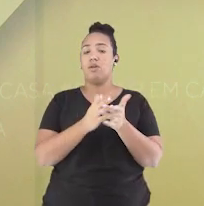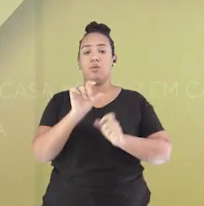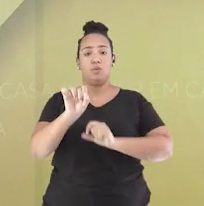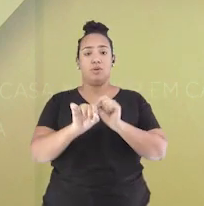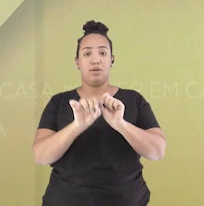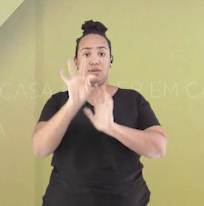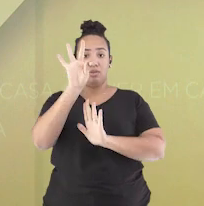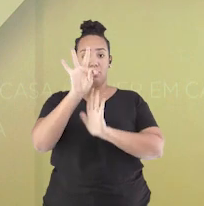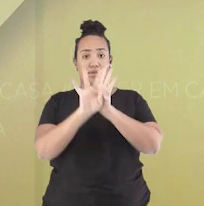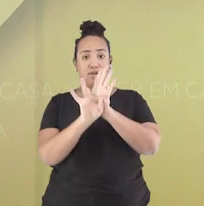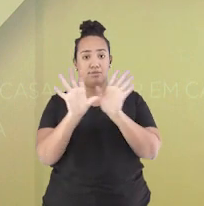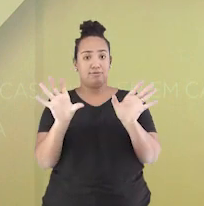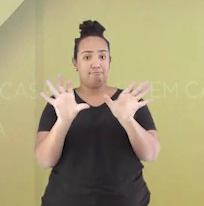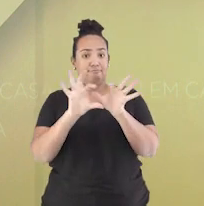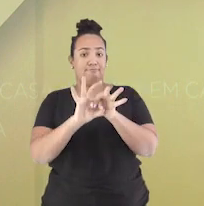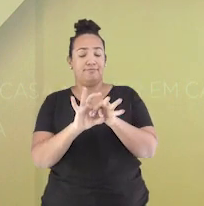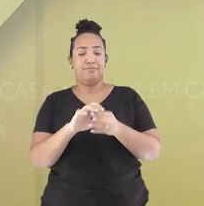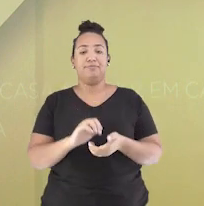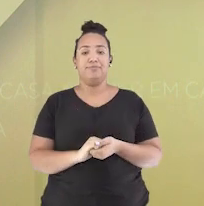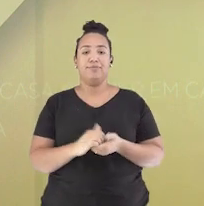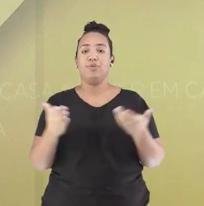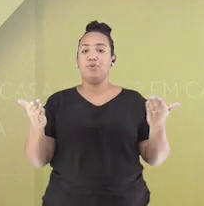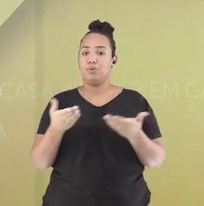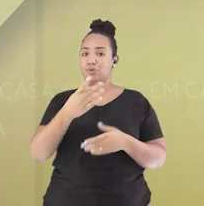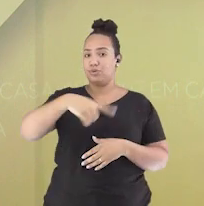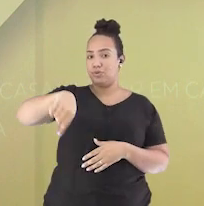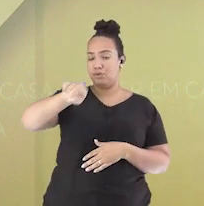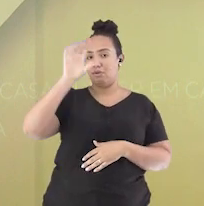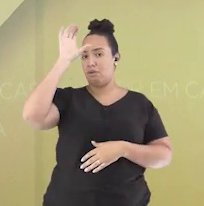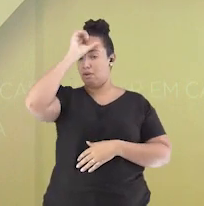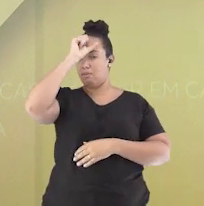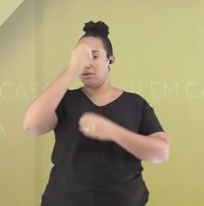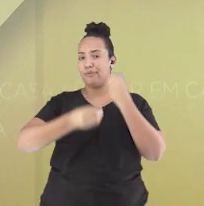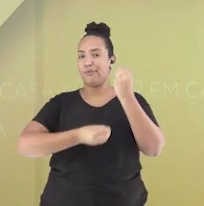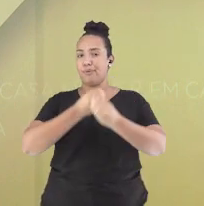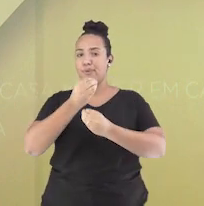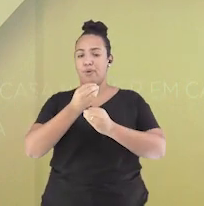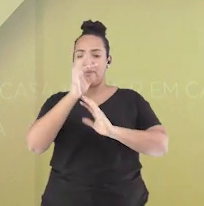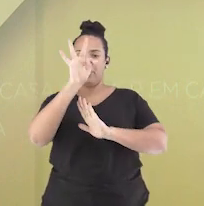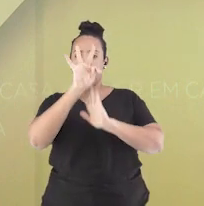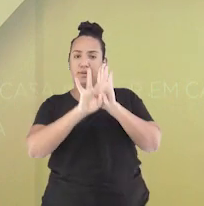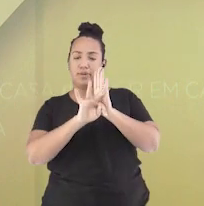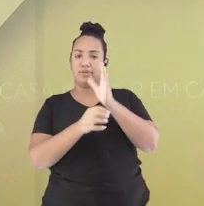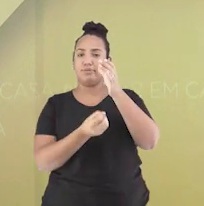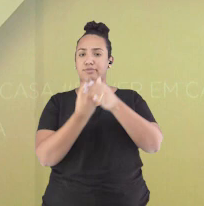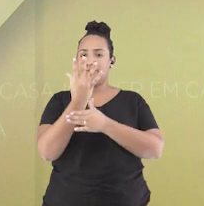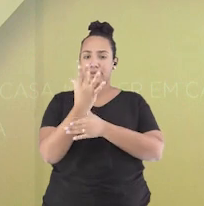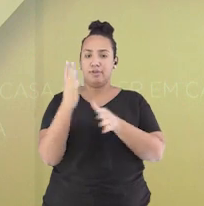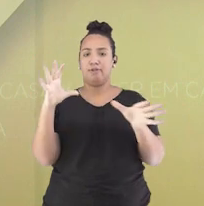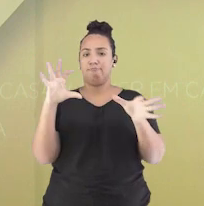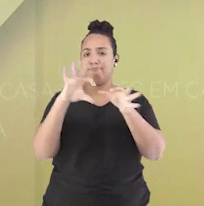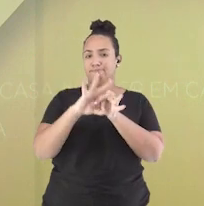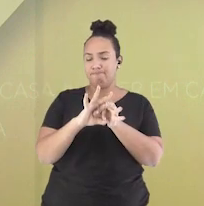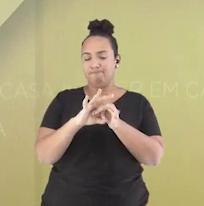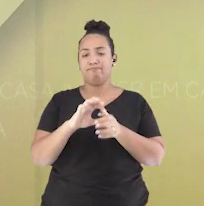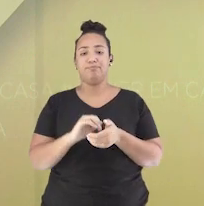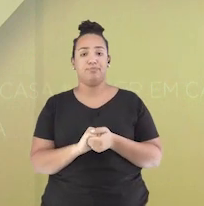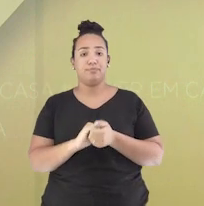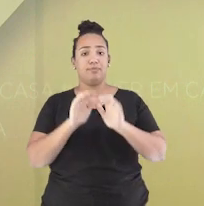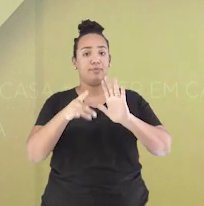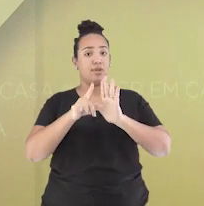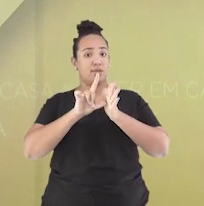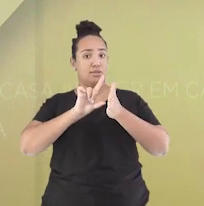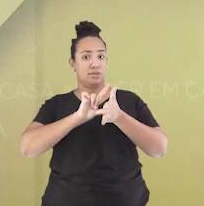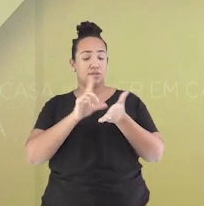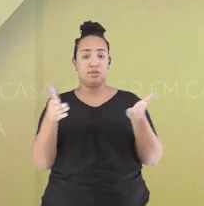do texto. Hoje, iremos aprender sobre os conectivos e a importância deles na construção de um texto. Antes de